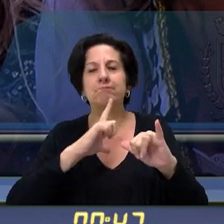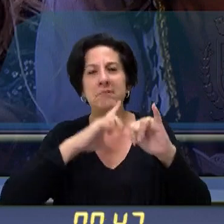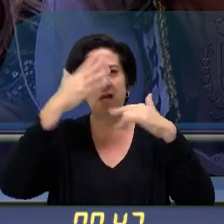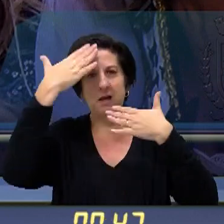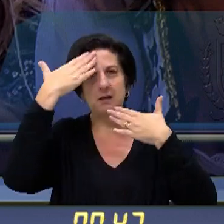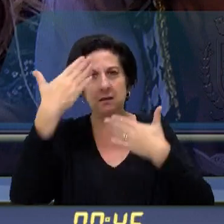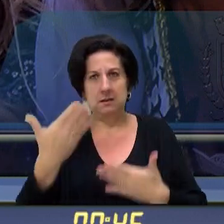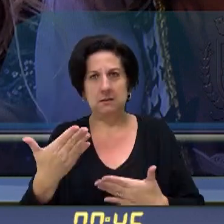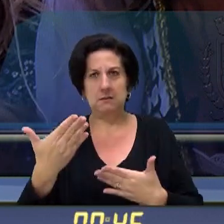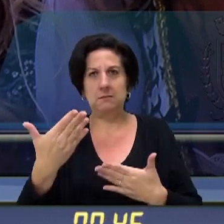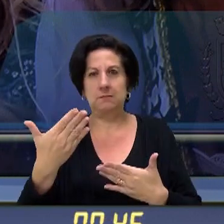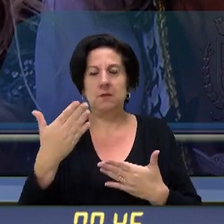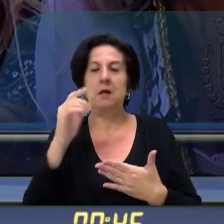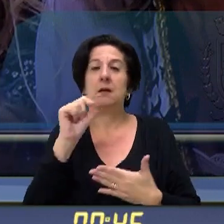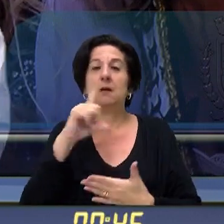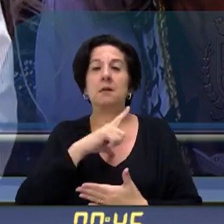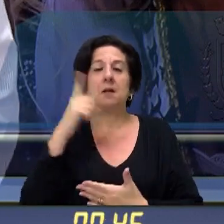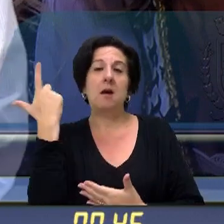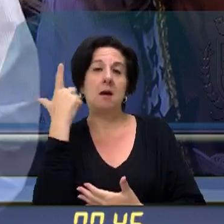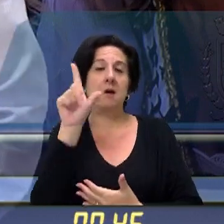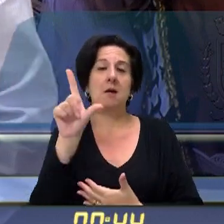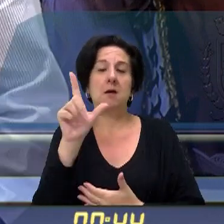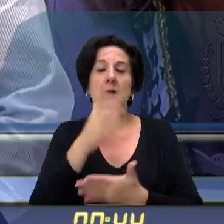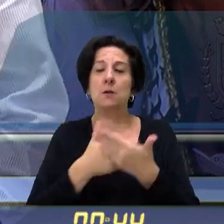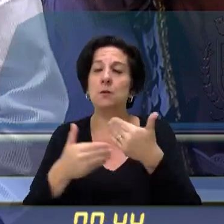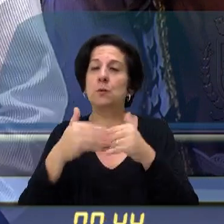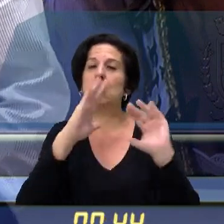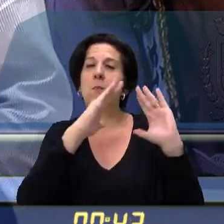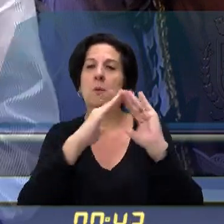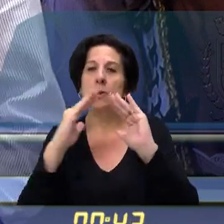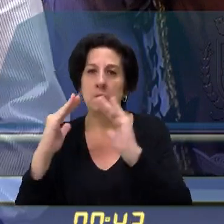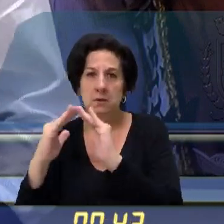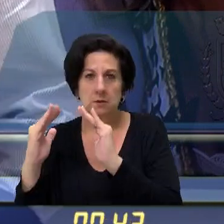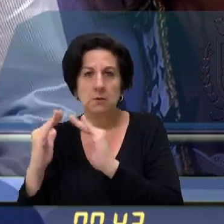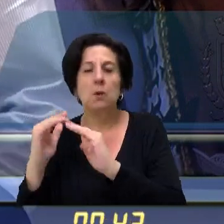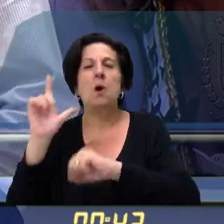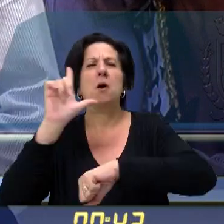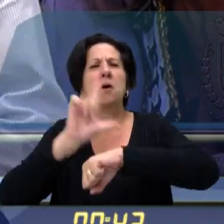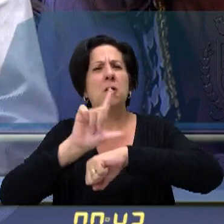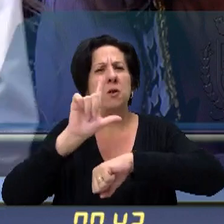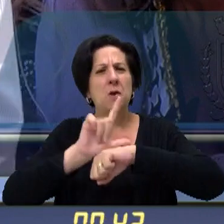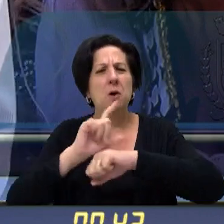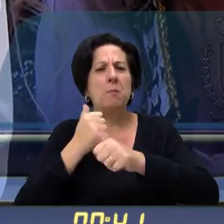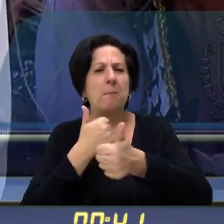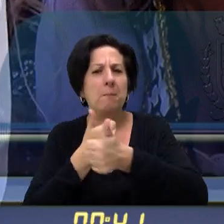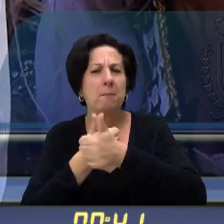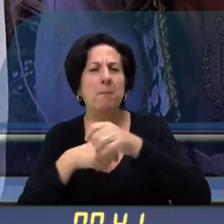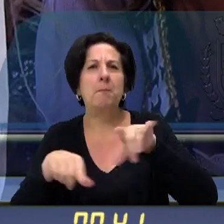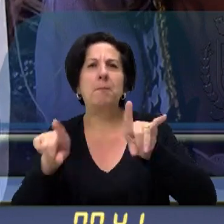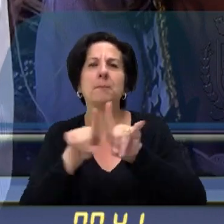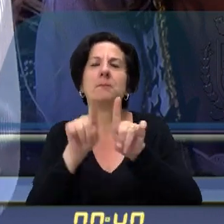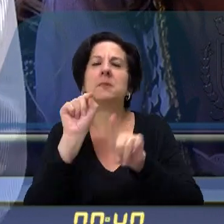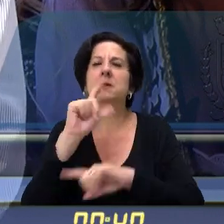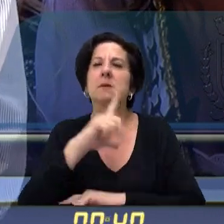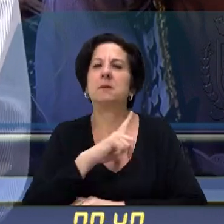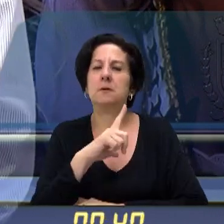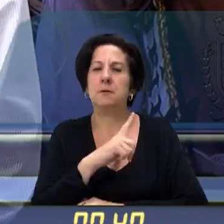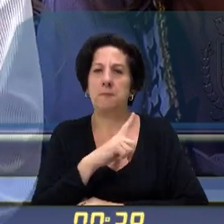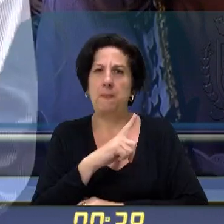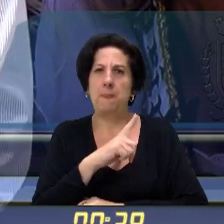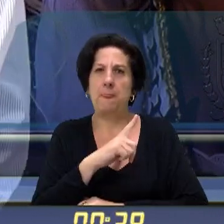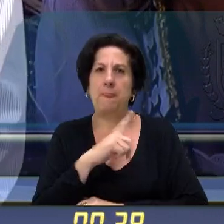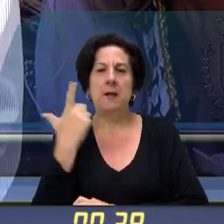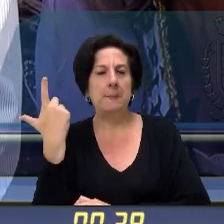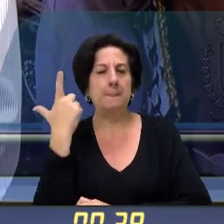agradecer, e quem tem a ganhar com isso são todos os moradores, os comércios em torno, é esses que têm